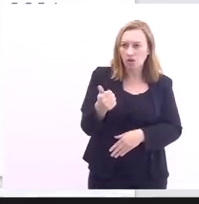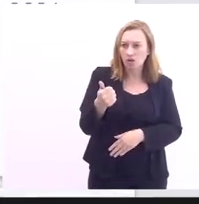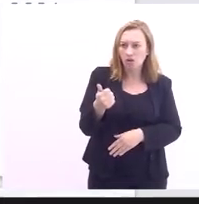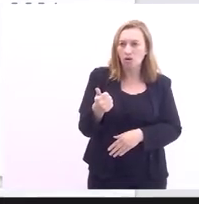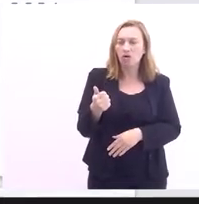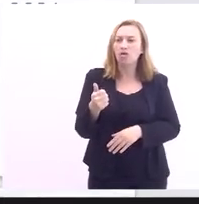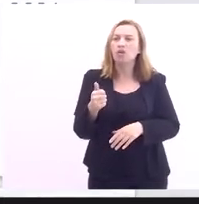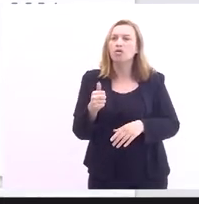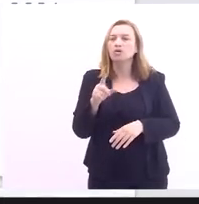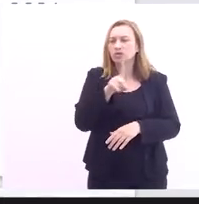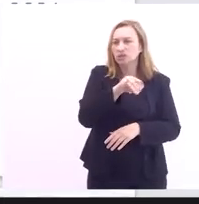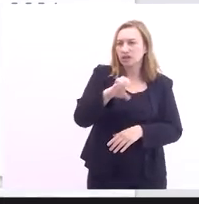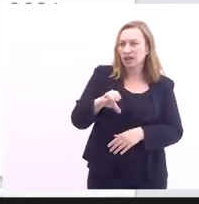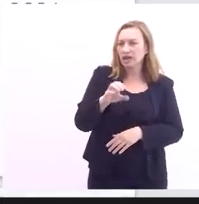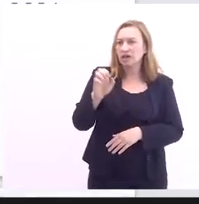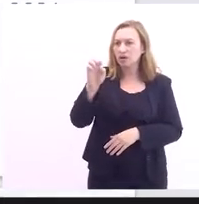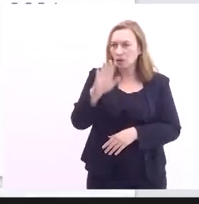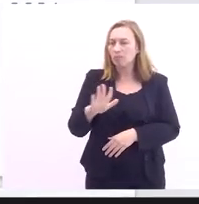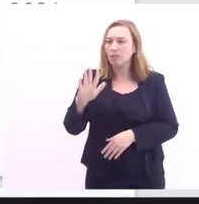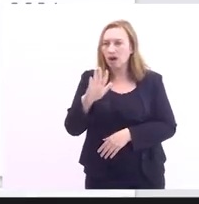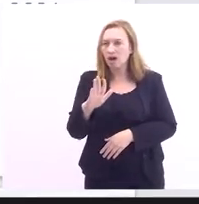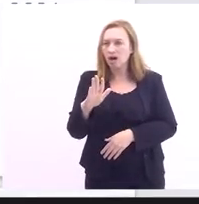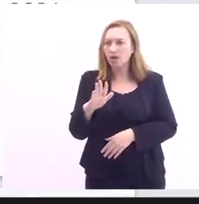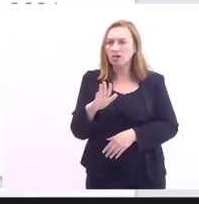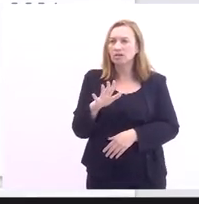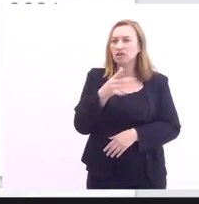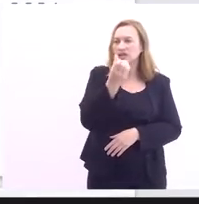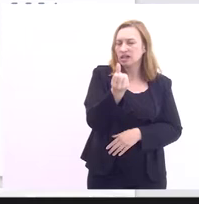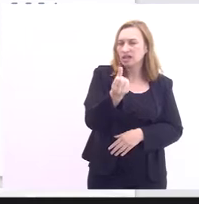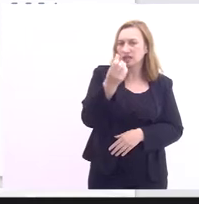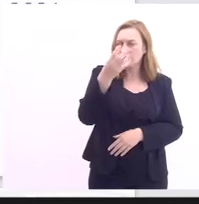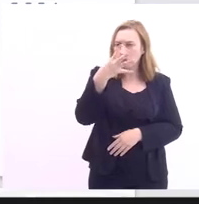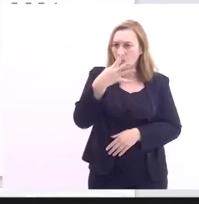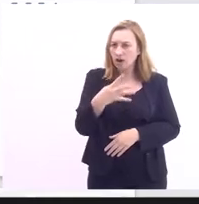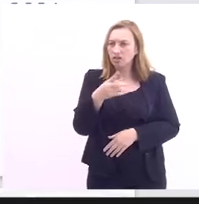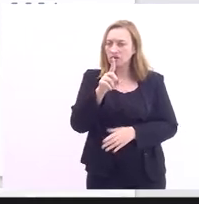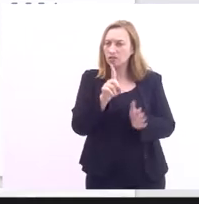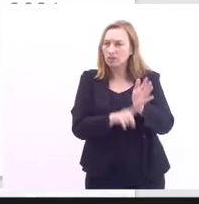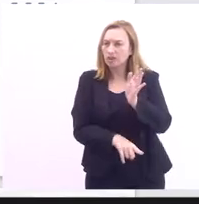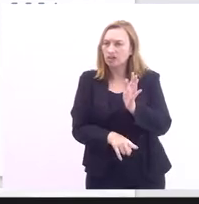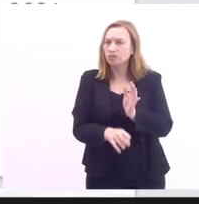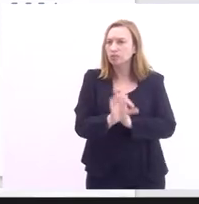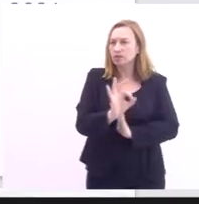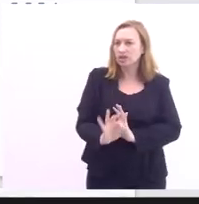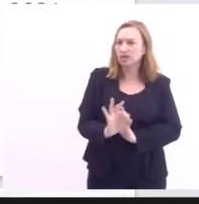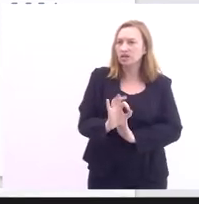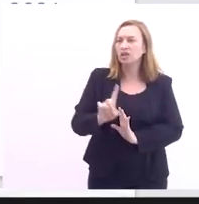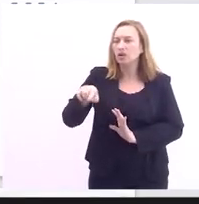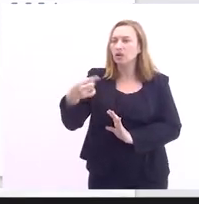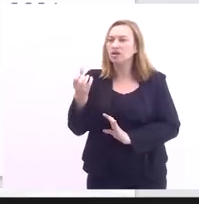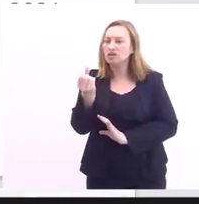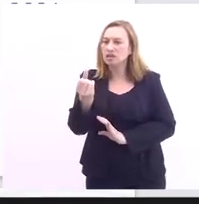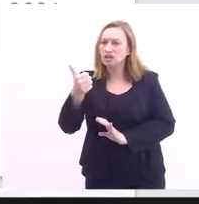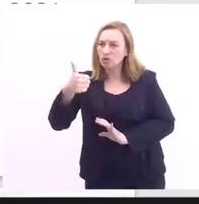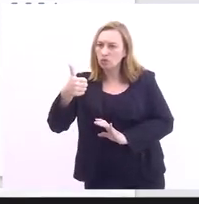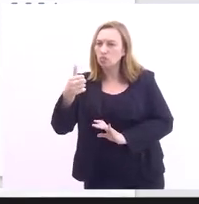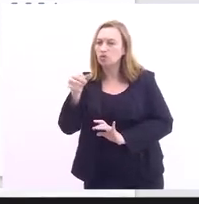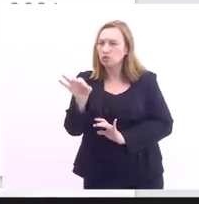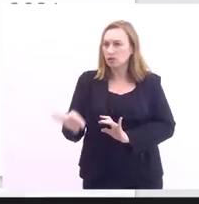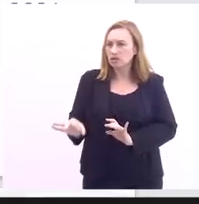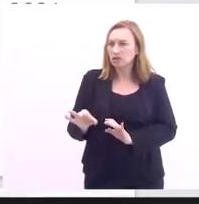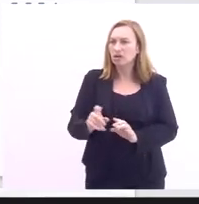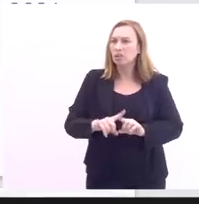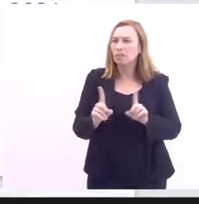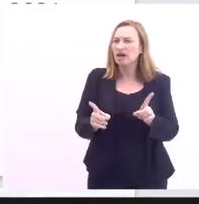DEC global, no FEC global, aí de 64% e 61%, mas o que nos deixa